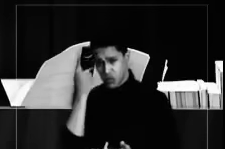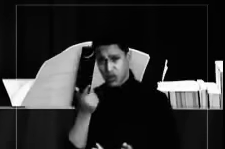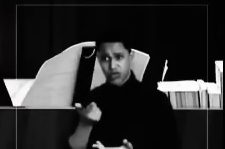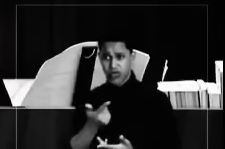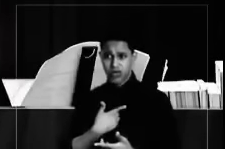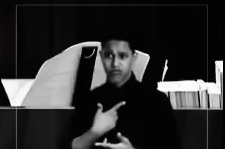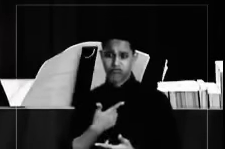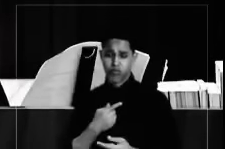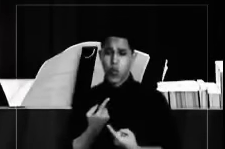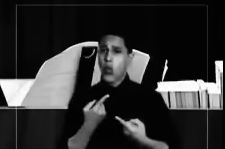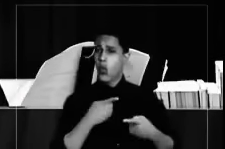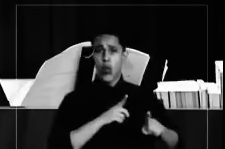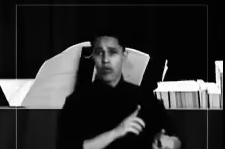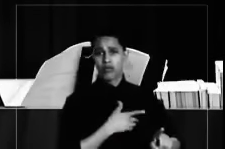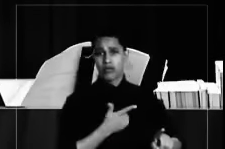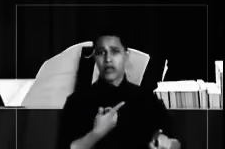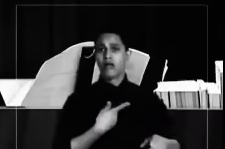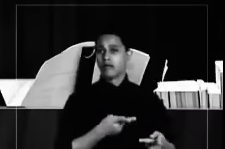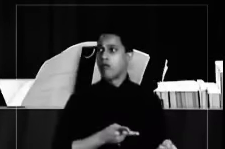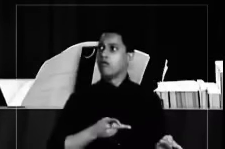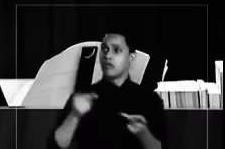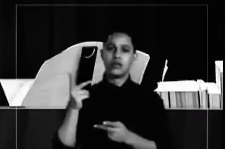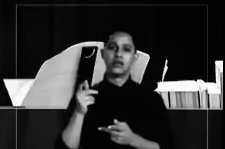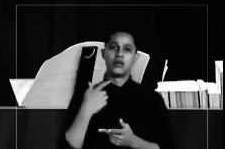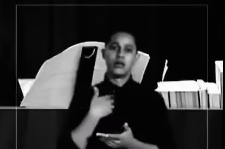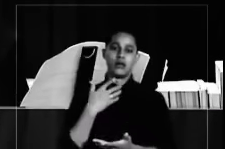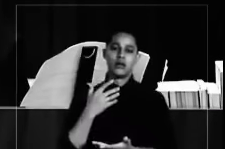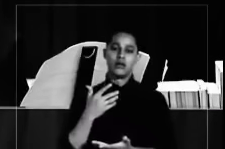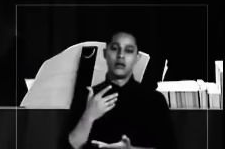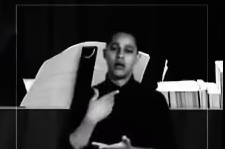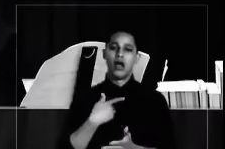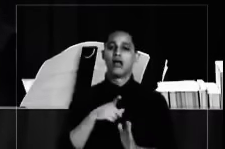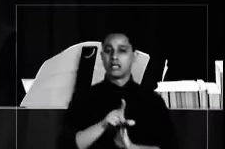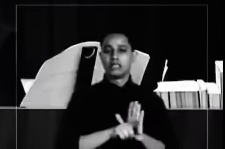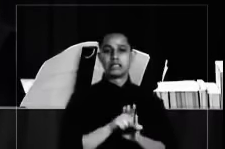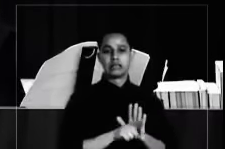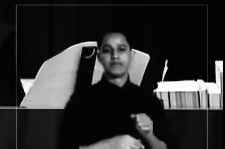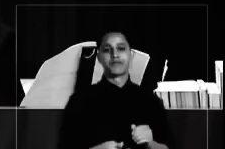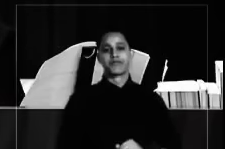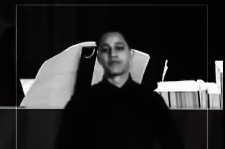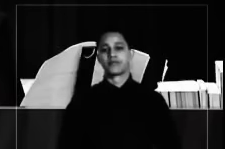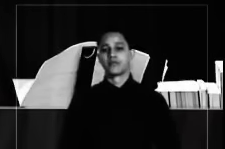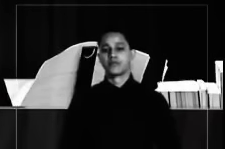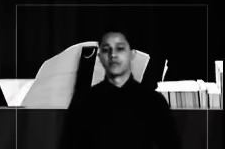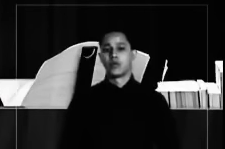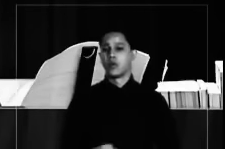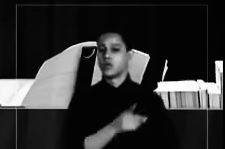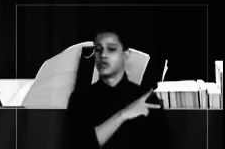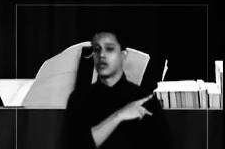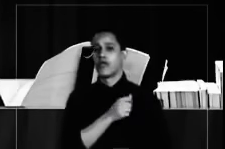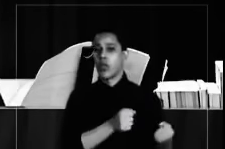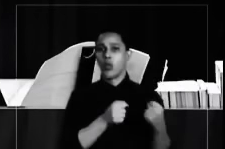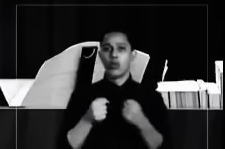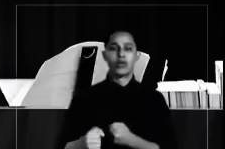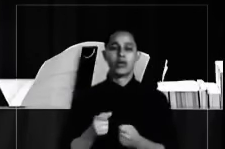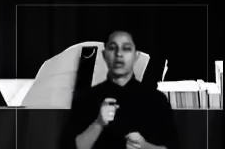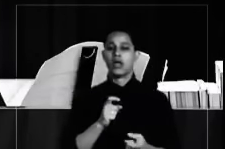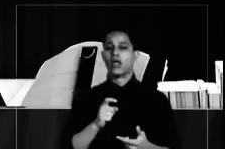pessoa tem o meu e-mail direto para me mandar mensagem, é muito bacana. Então, pessoal que gosta dos patronos, aqui a Kelly Patrona está aqui dizendo, ó, os patronos são muito